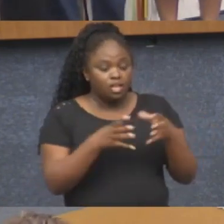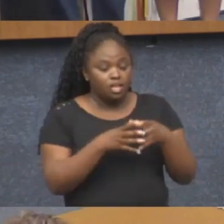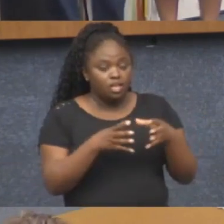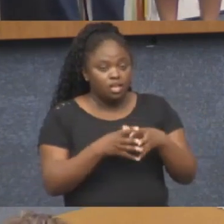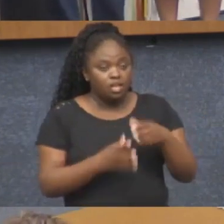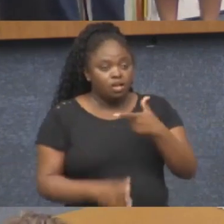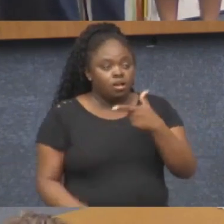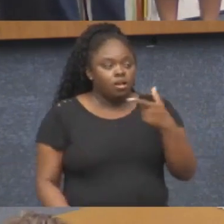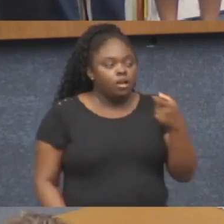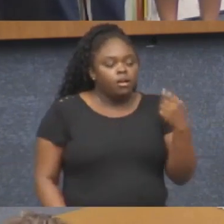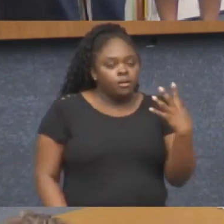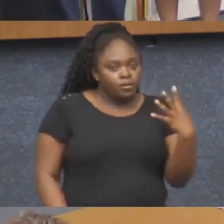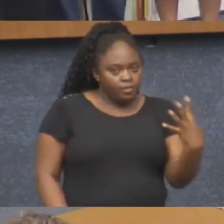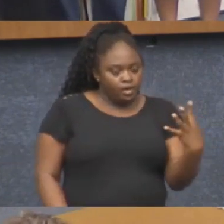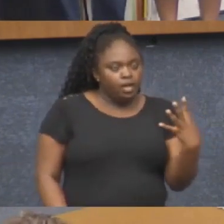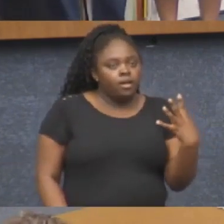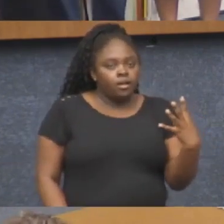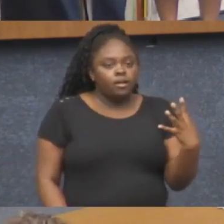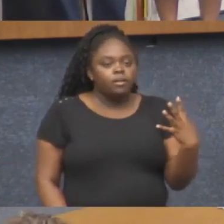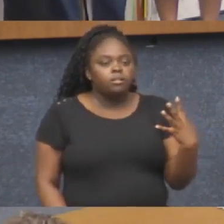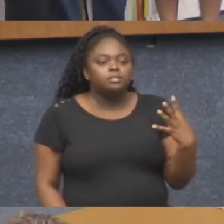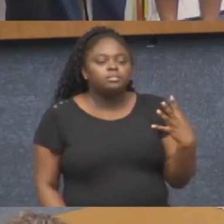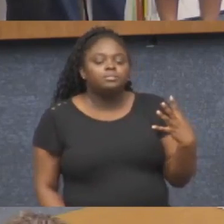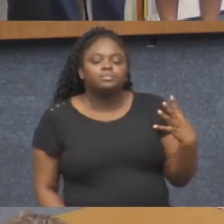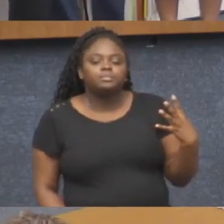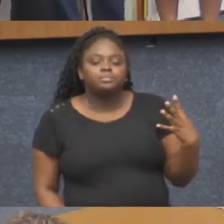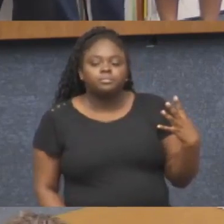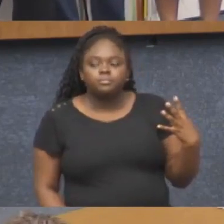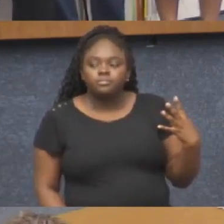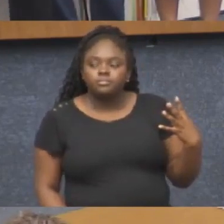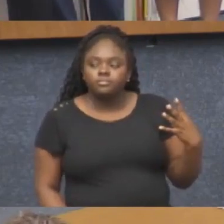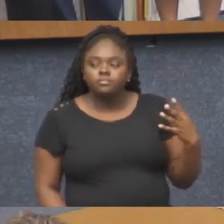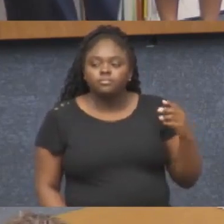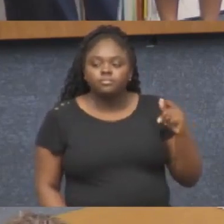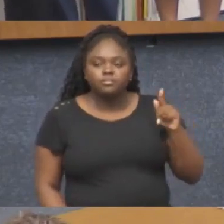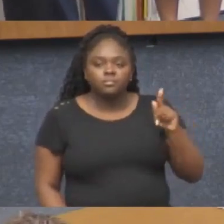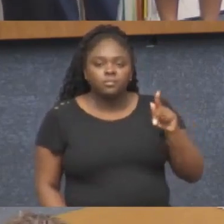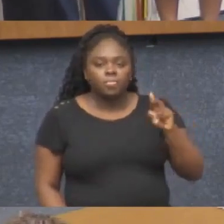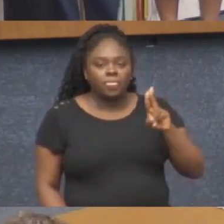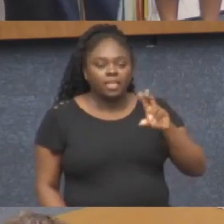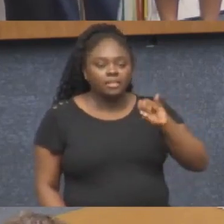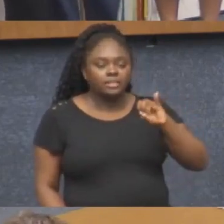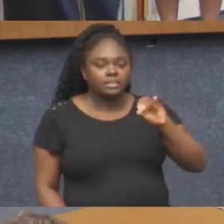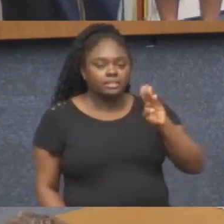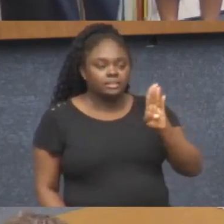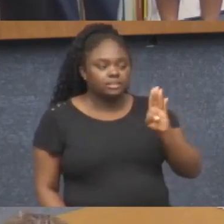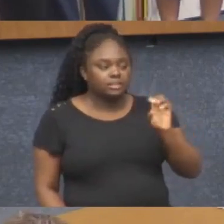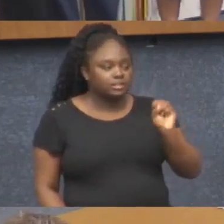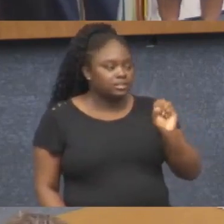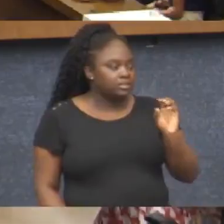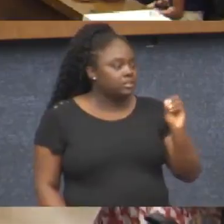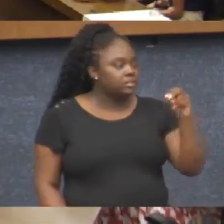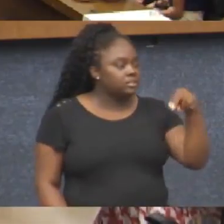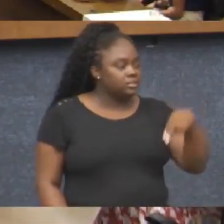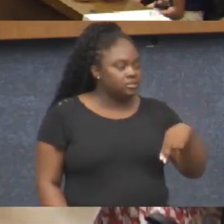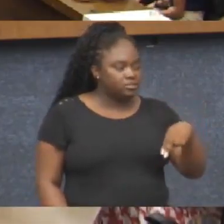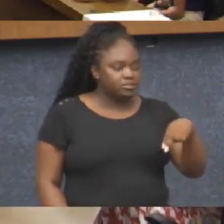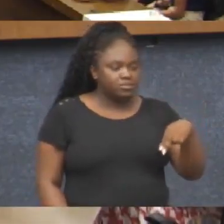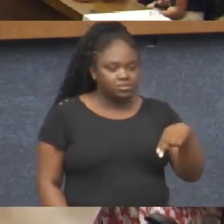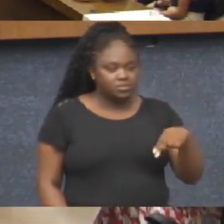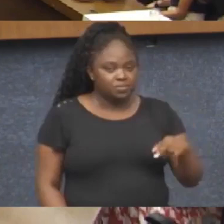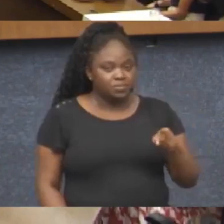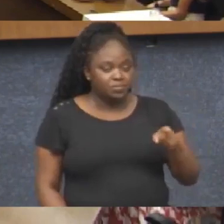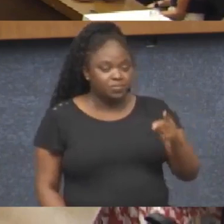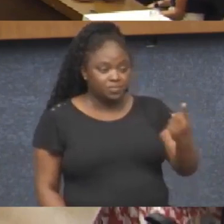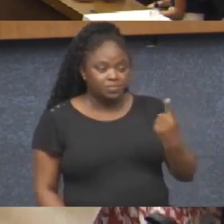foi em 2004, né, Dani? Que foi o Gibson Roberto Ferreira. Vem cá, Gibson, que é MFC até hoje lá do Centro de Saúde São Tomás. E